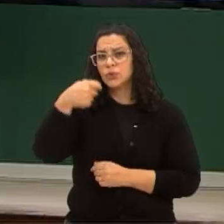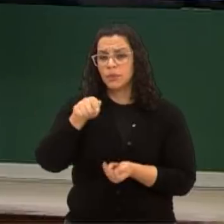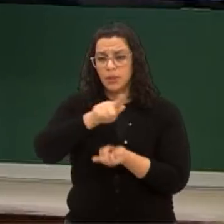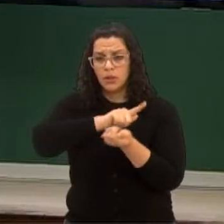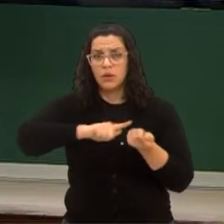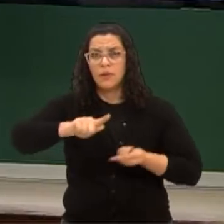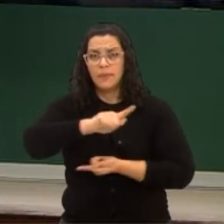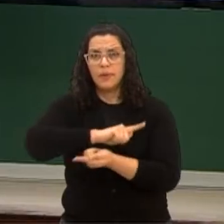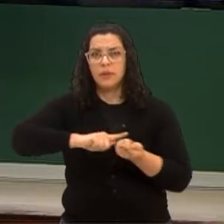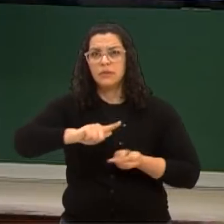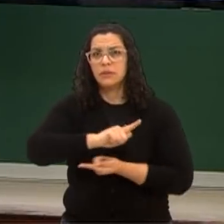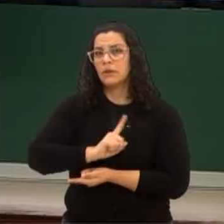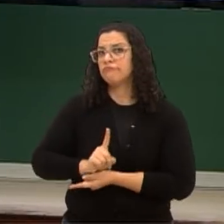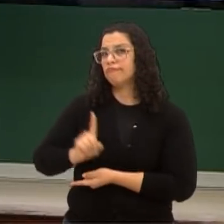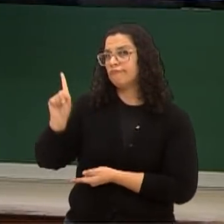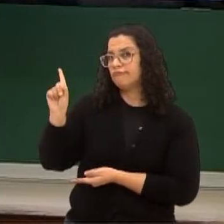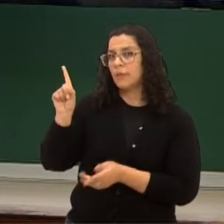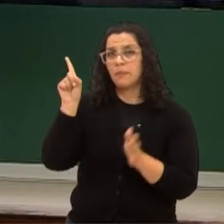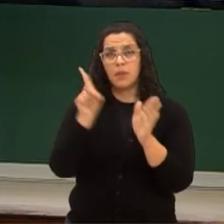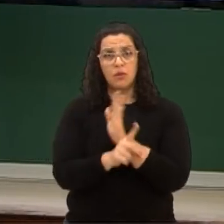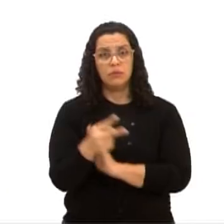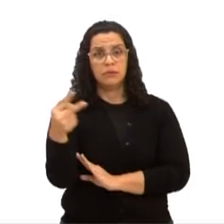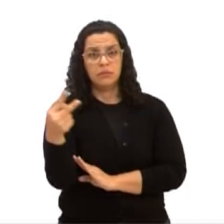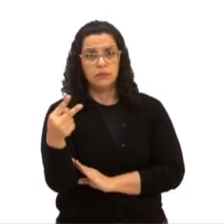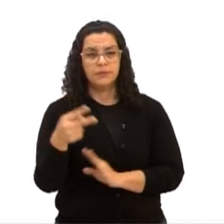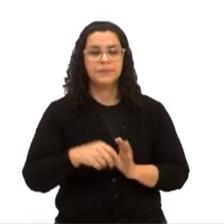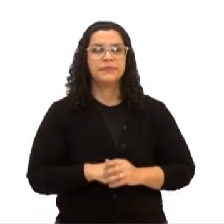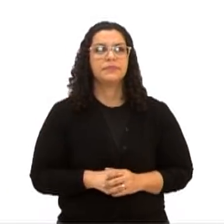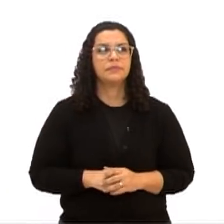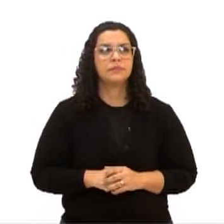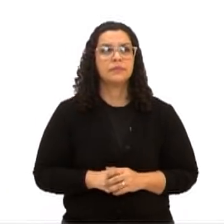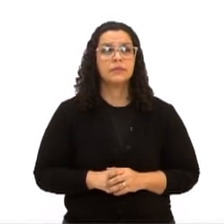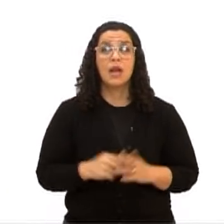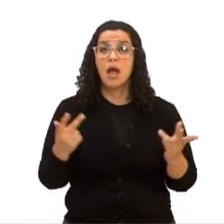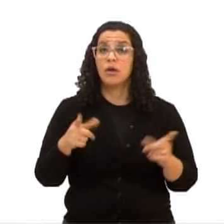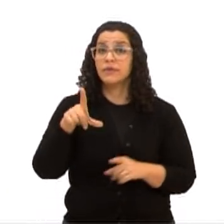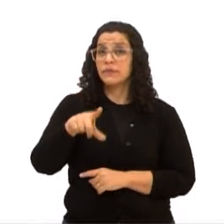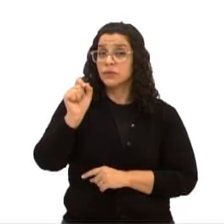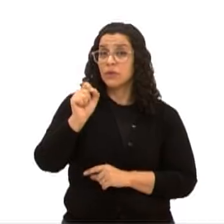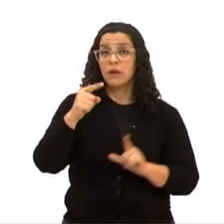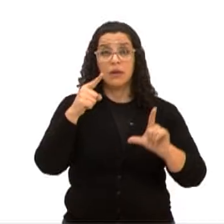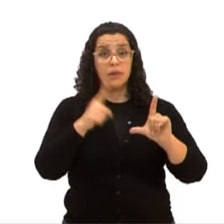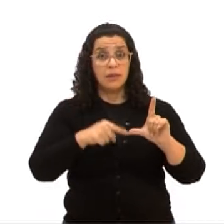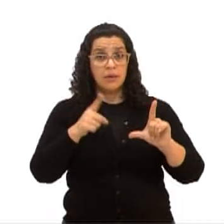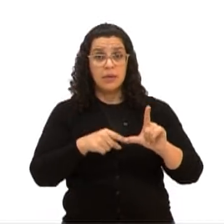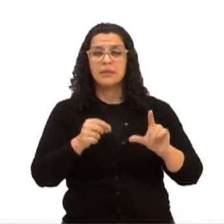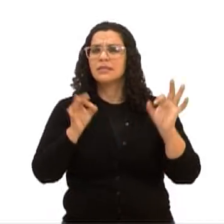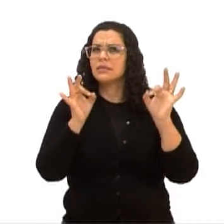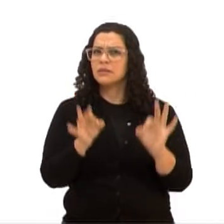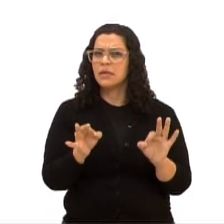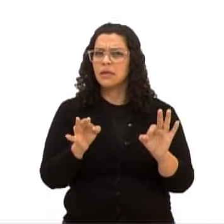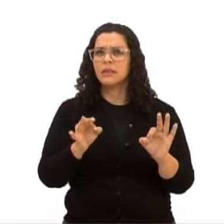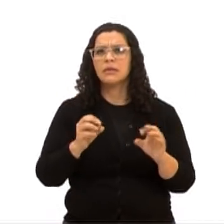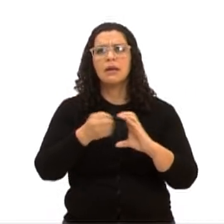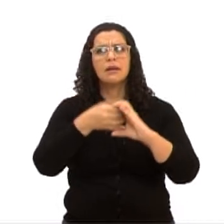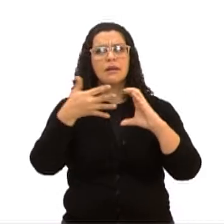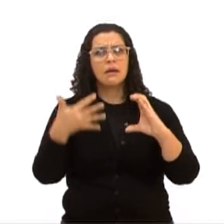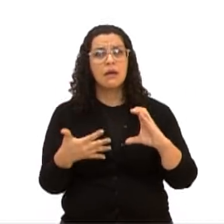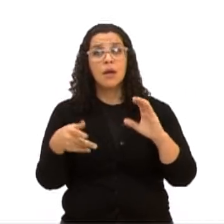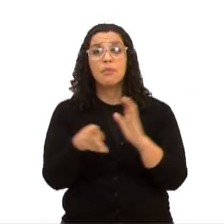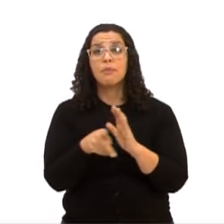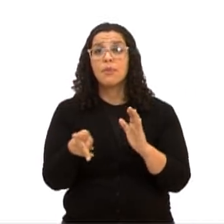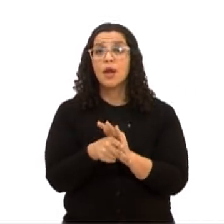da globalização, temos uma segunda questão para vocês. Marque a alternativa que corresponde a uma